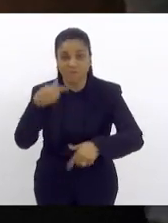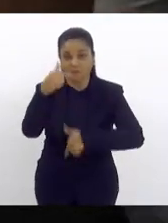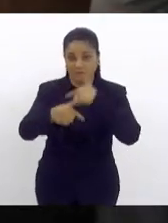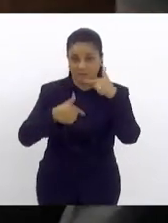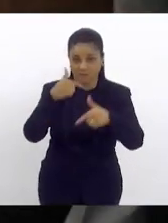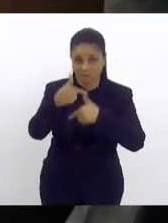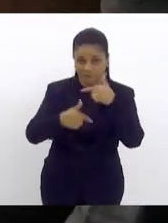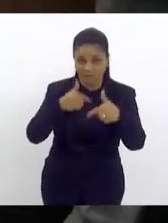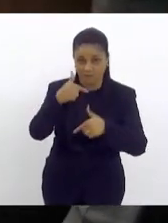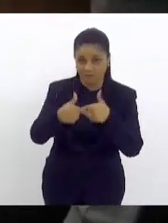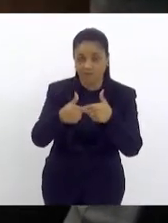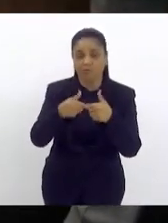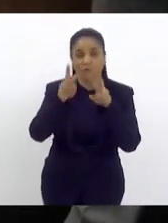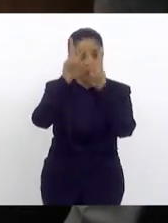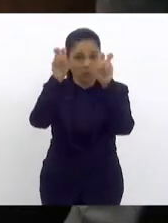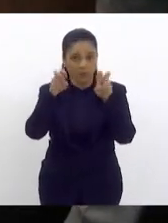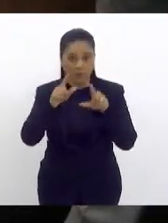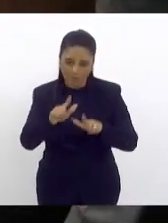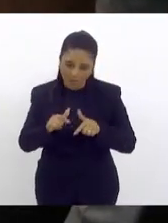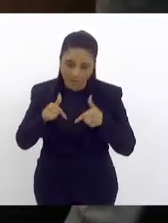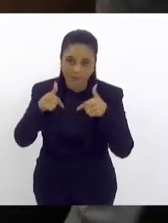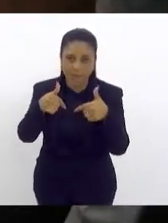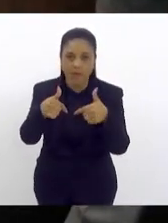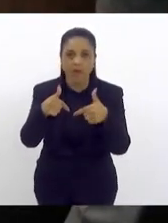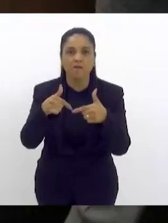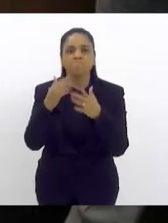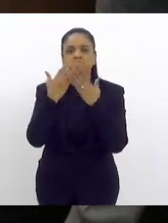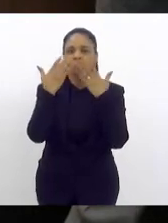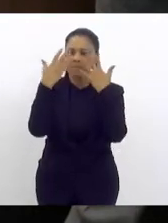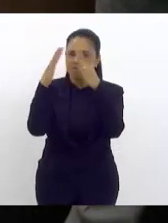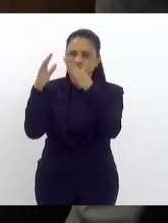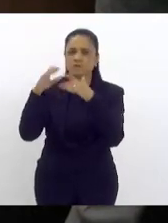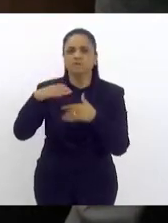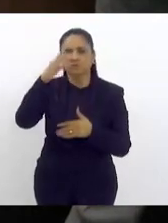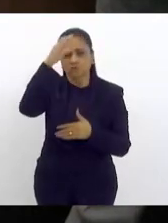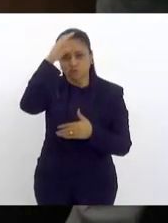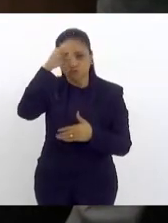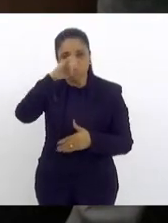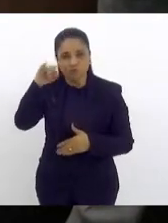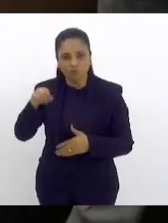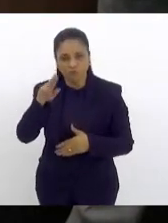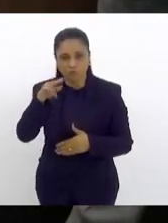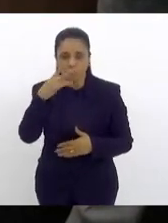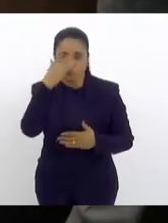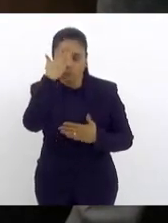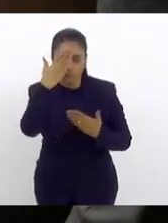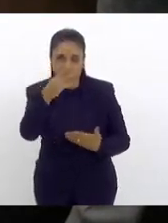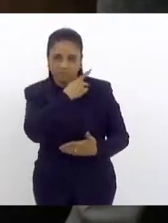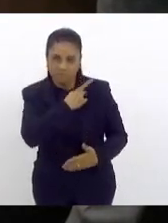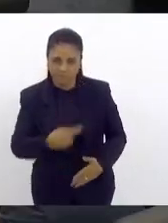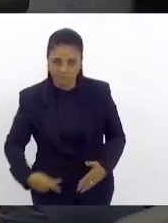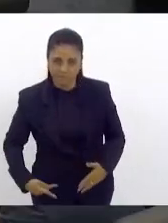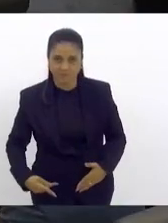com esse tema Então parabéns tia Ju e muito obrigada pelo presidente